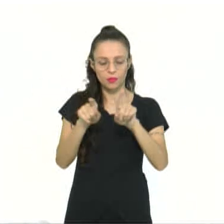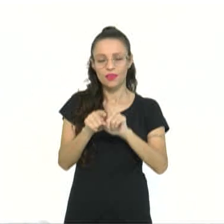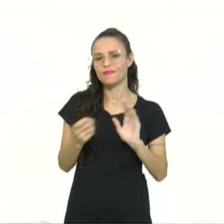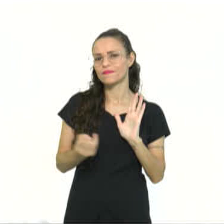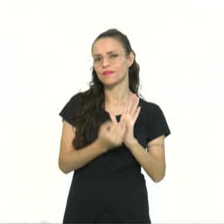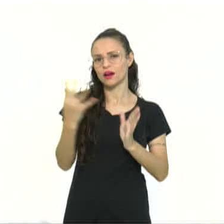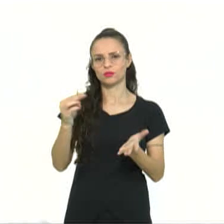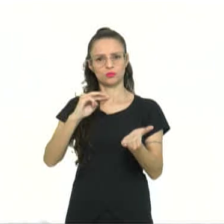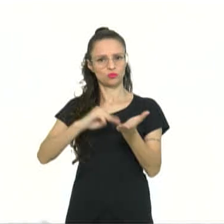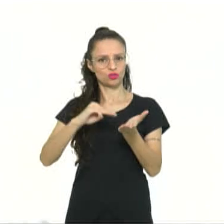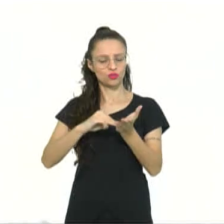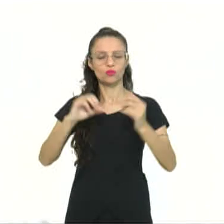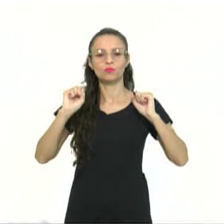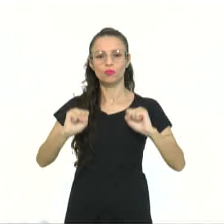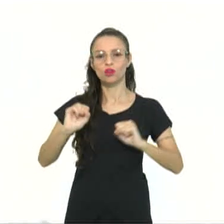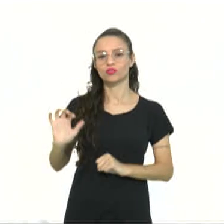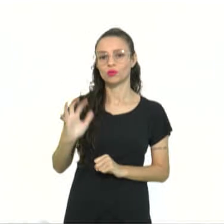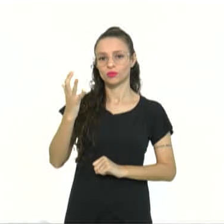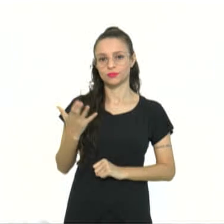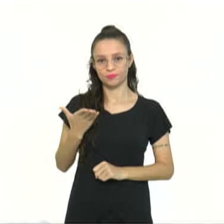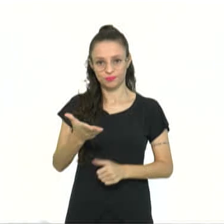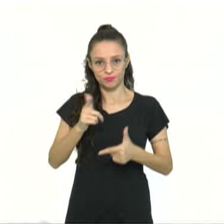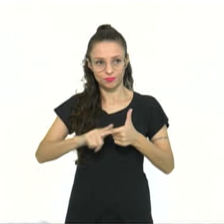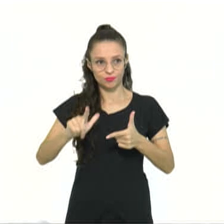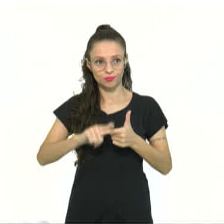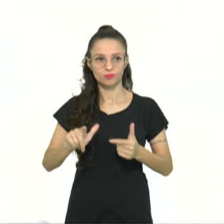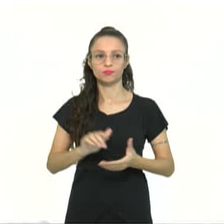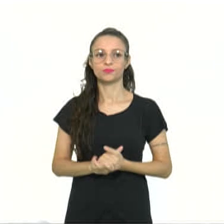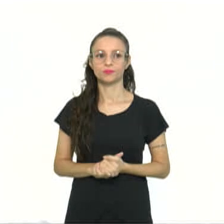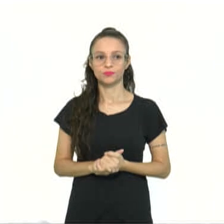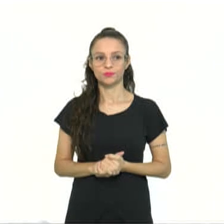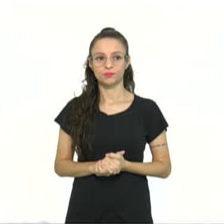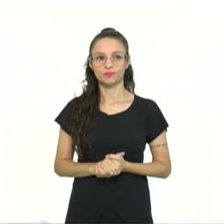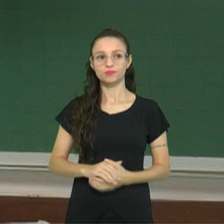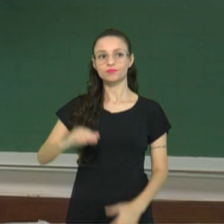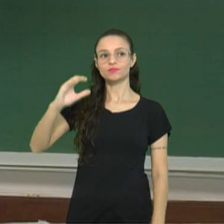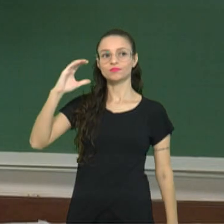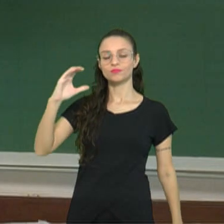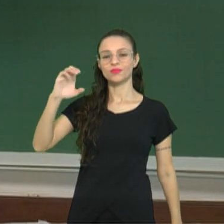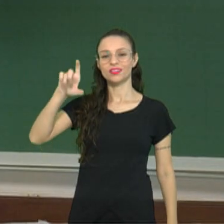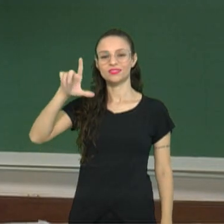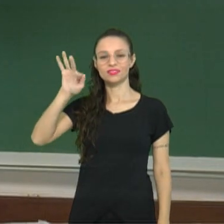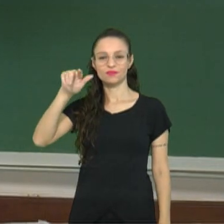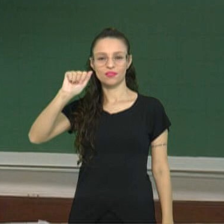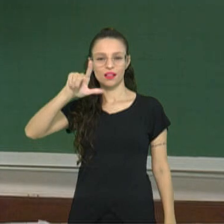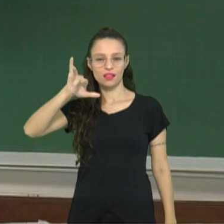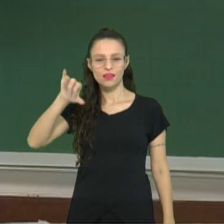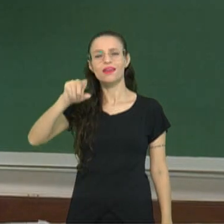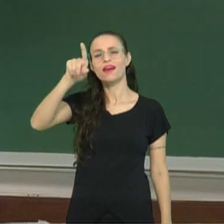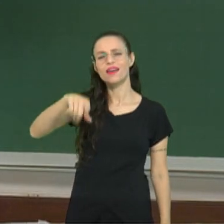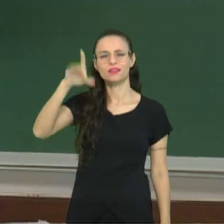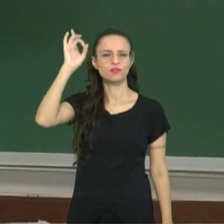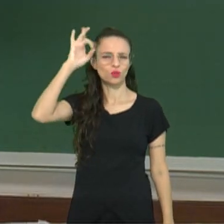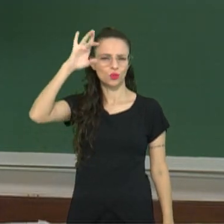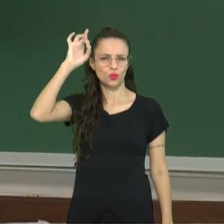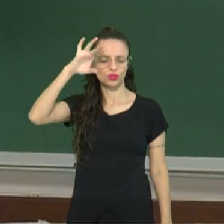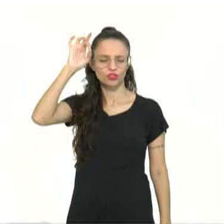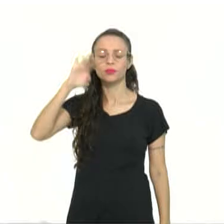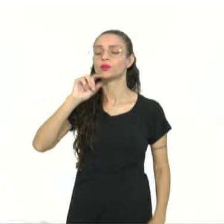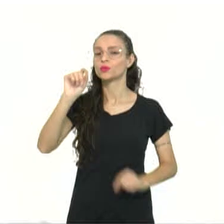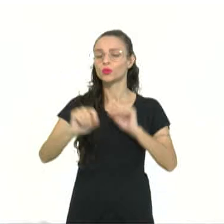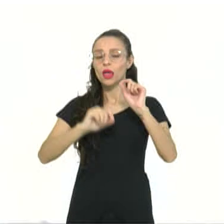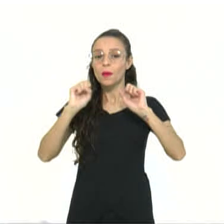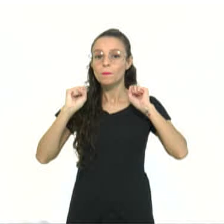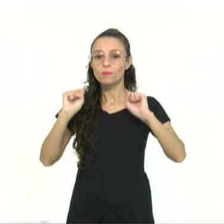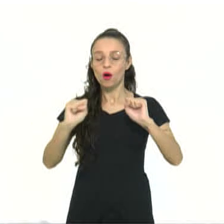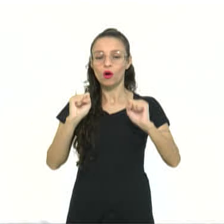causas que podem levar a esse mesmo problema. Beleza, gente. As cefaleias, as chamadas dores de cabeça, né? São dores que